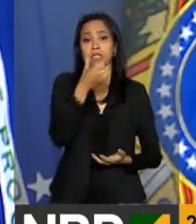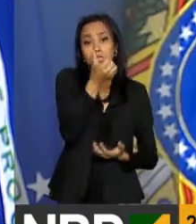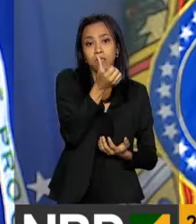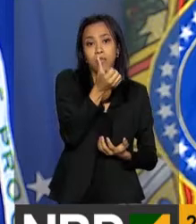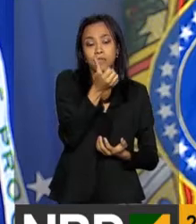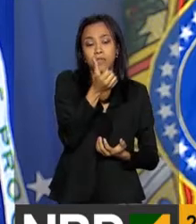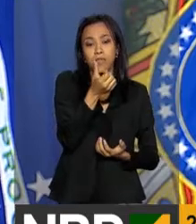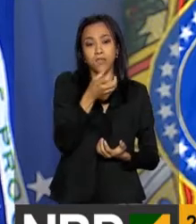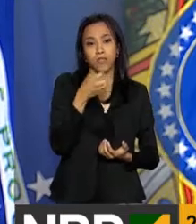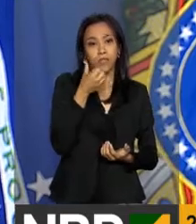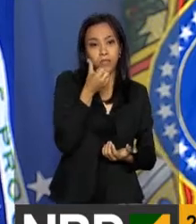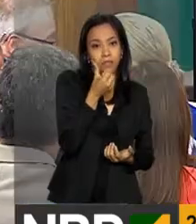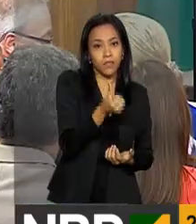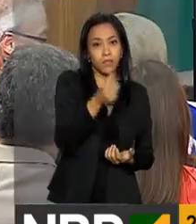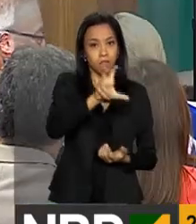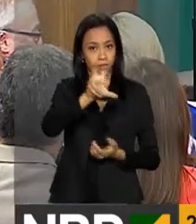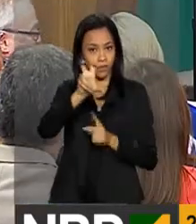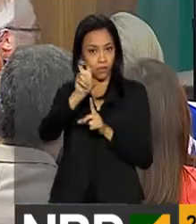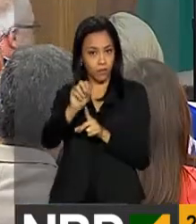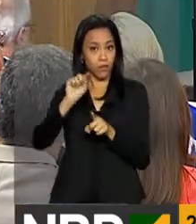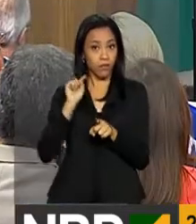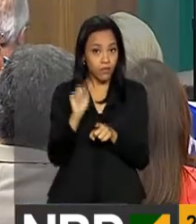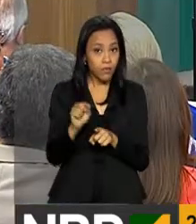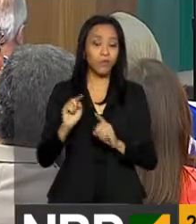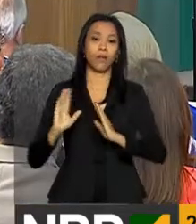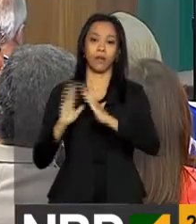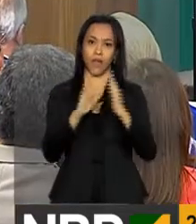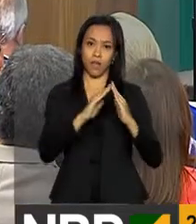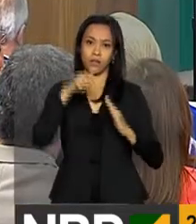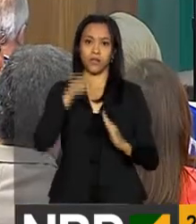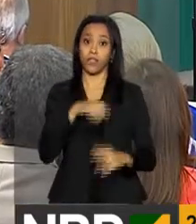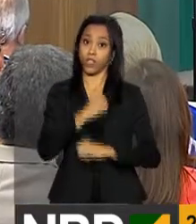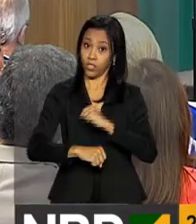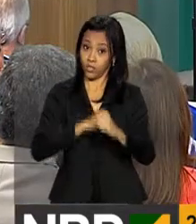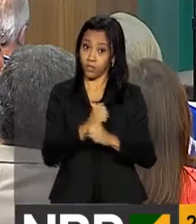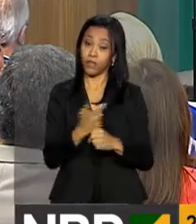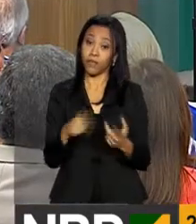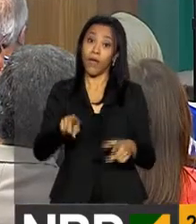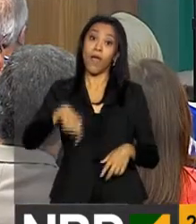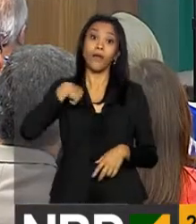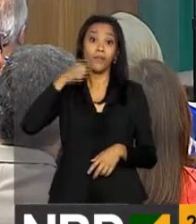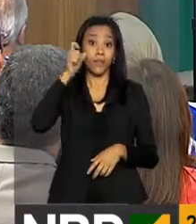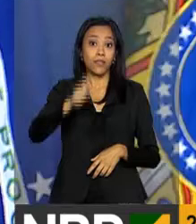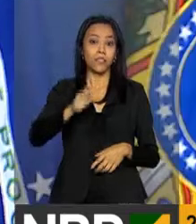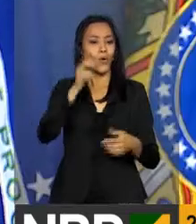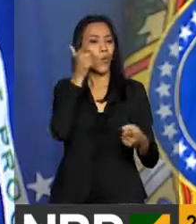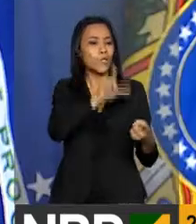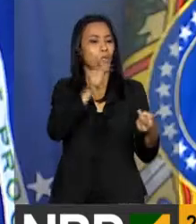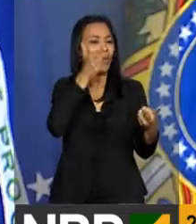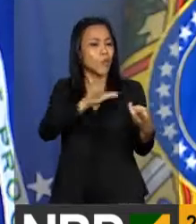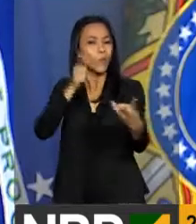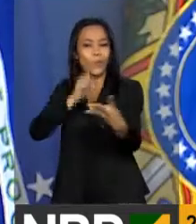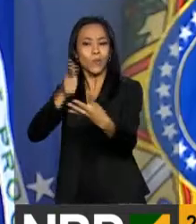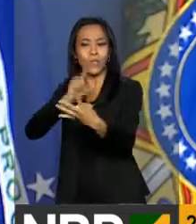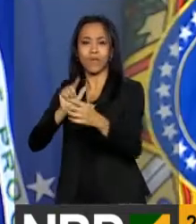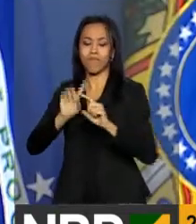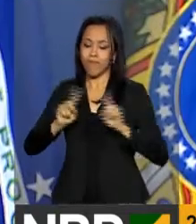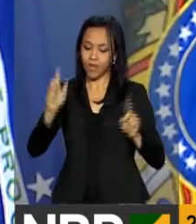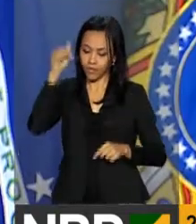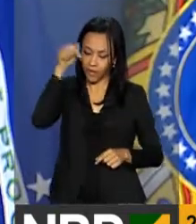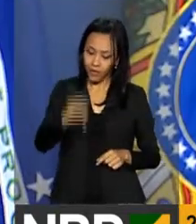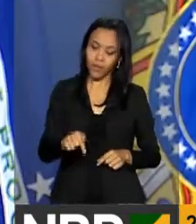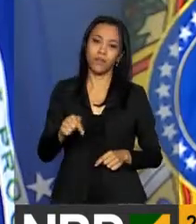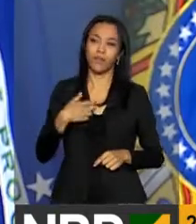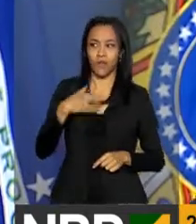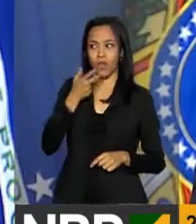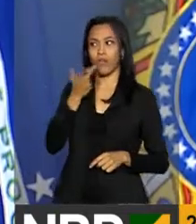650 mil casas neste ano não é então eu digo interessante eu acertei com todos mas aqui eu posso dizer o